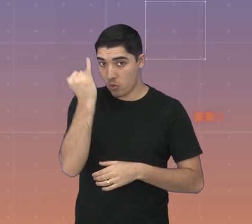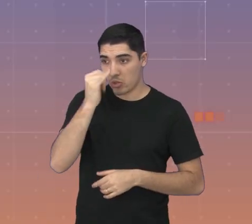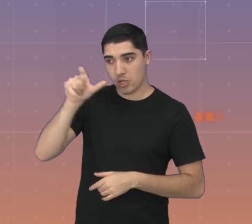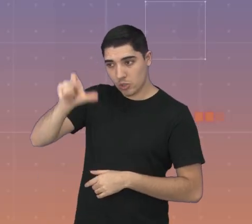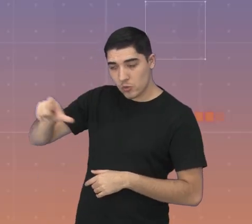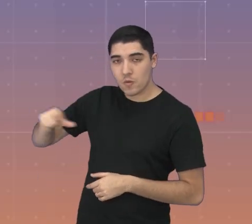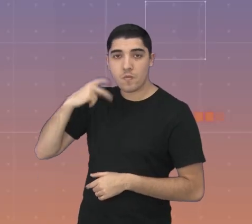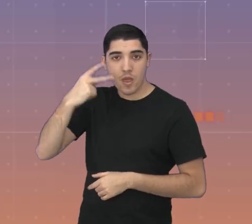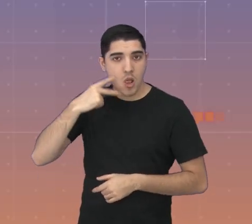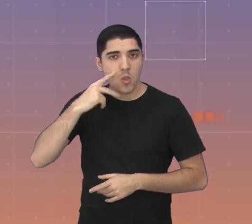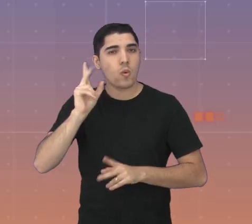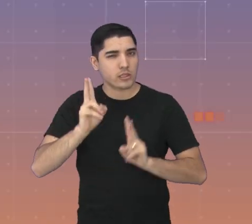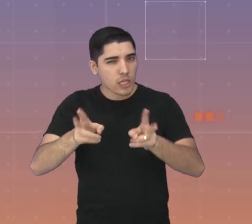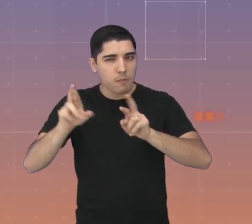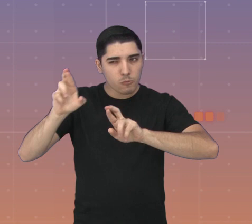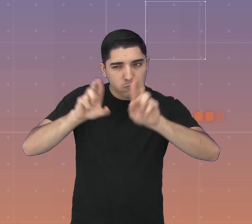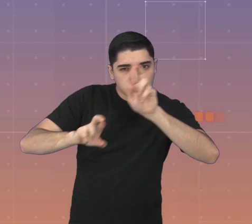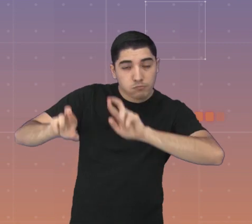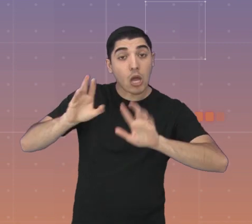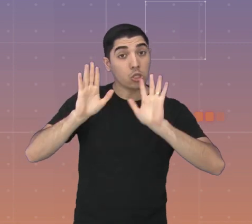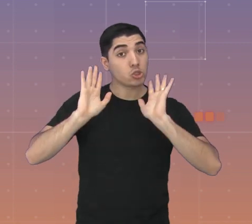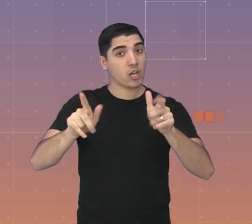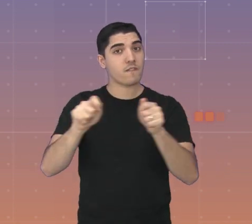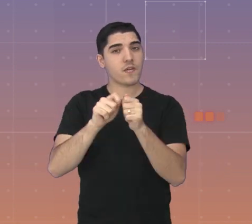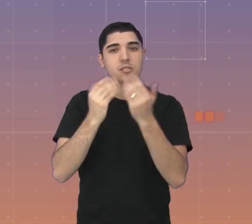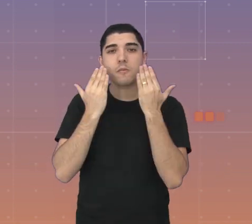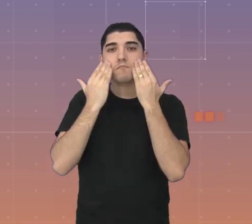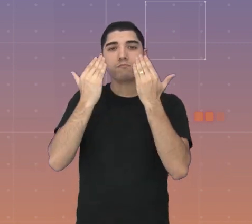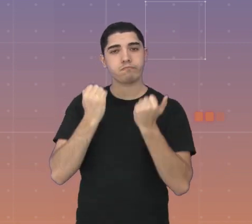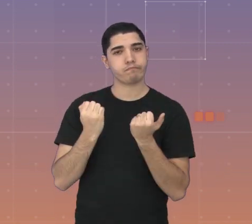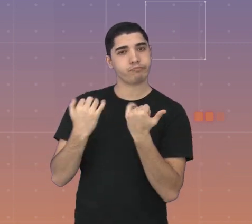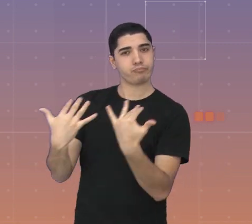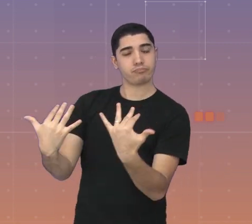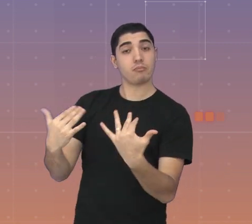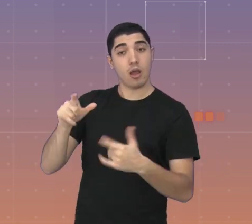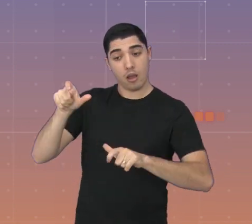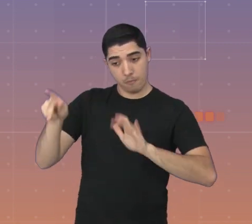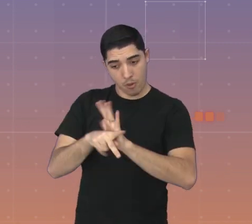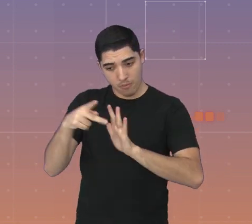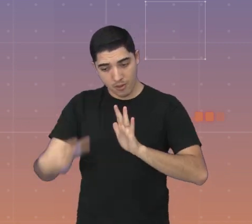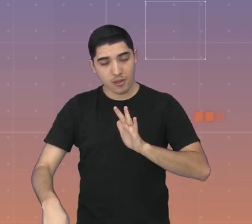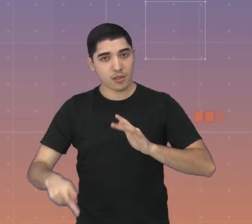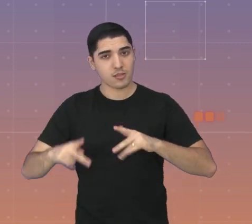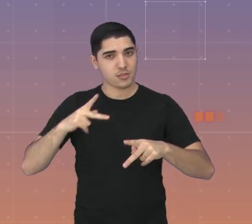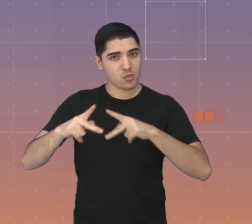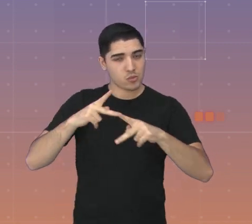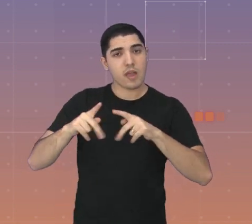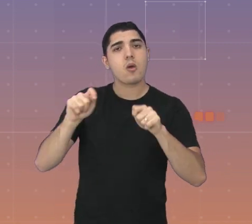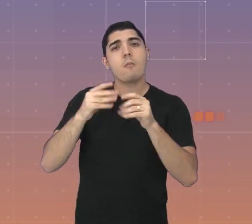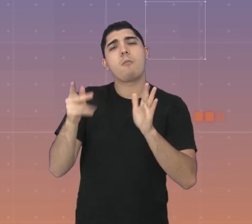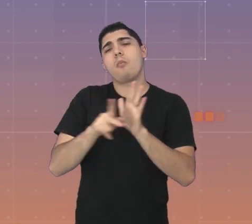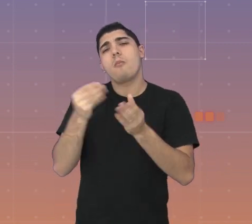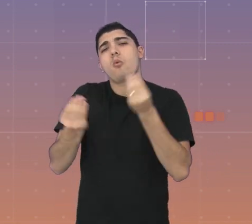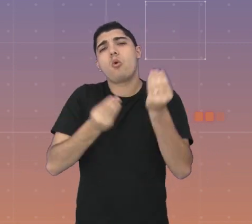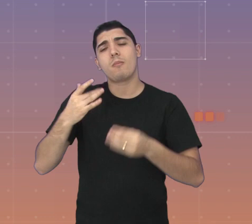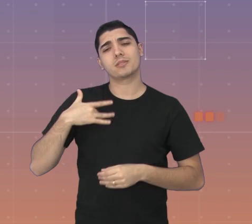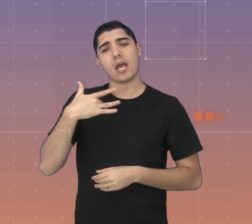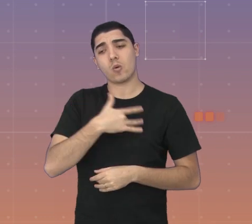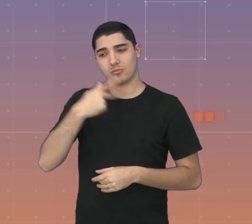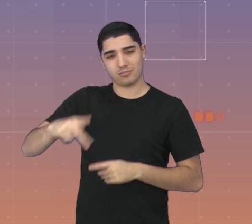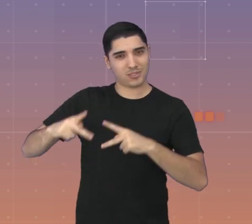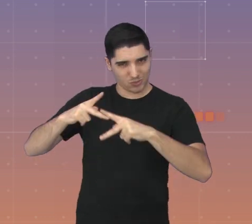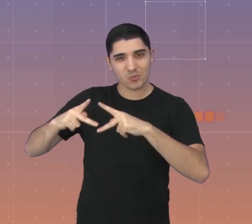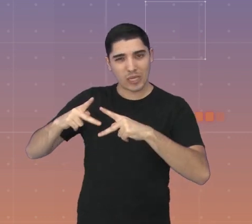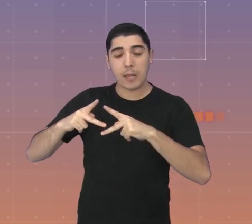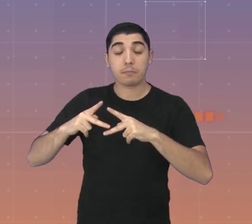trabalho de fiscalização, a Câmara recebeu uma audiência pública da Prefeitura sobre a saúde na cidade. No